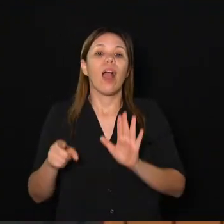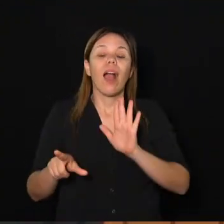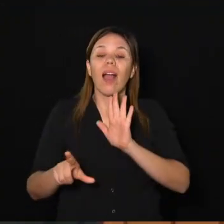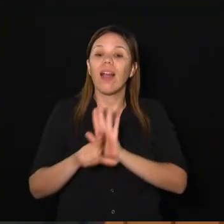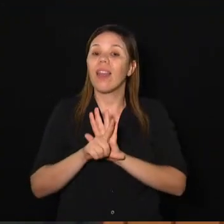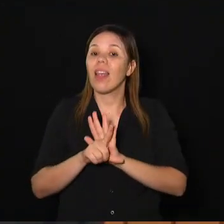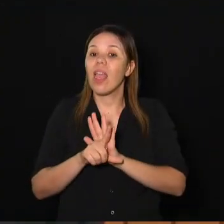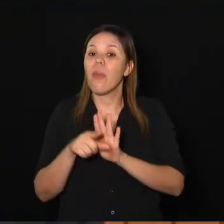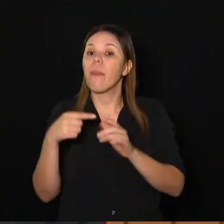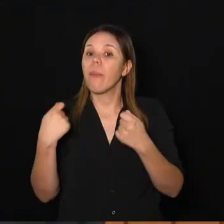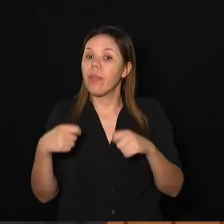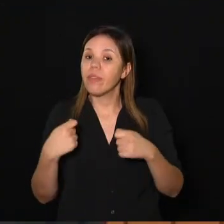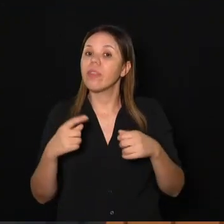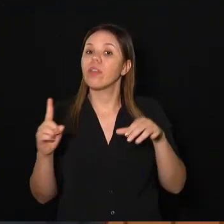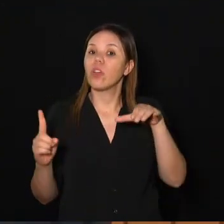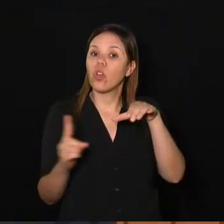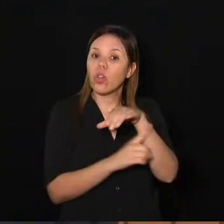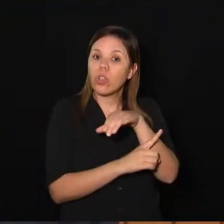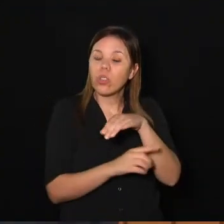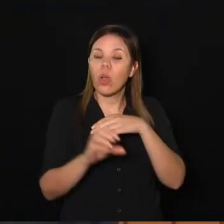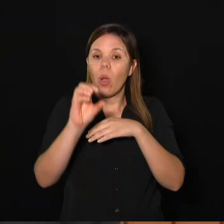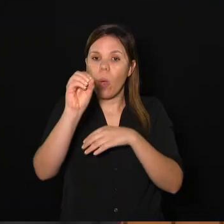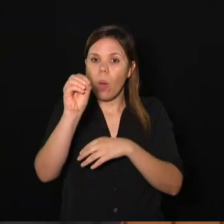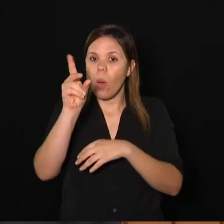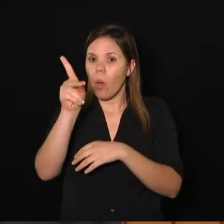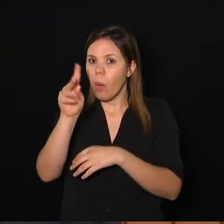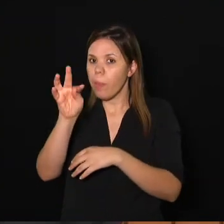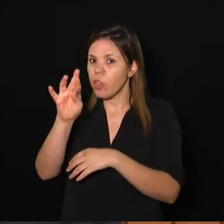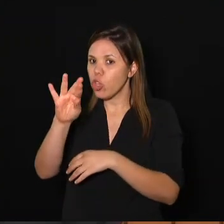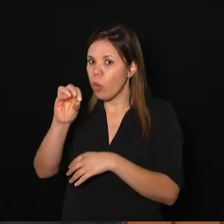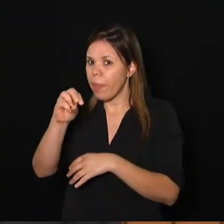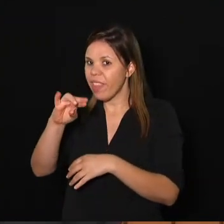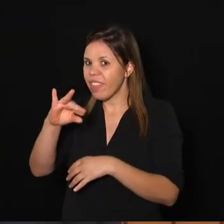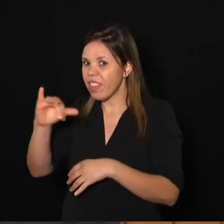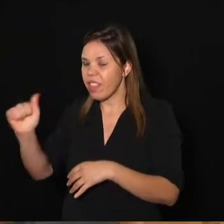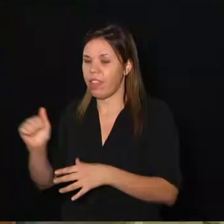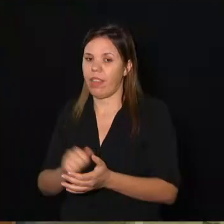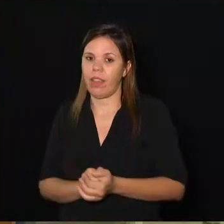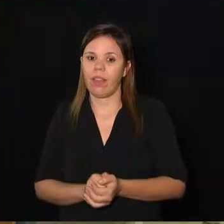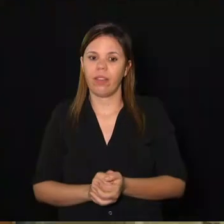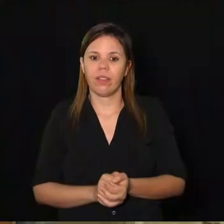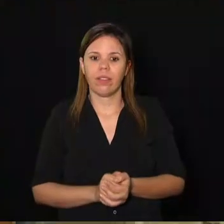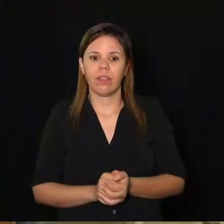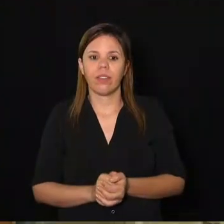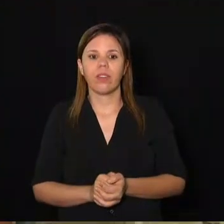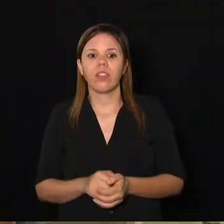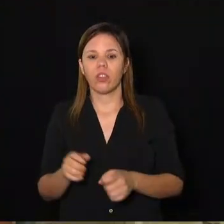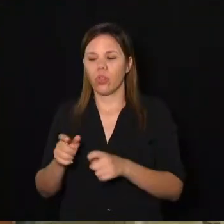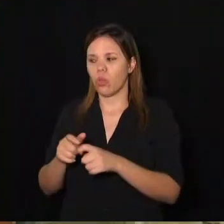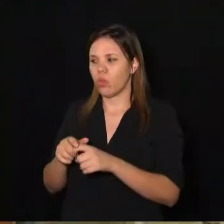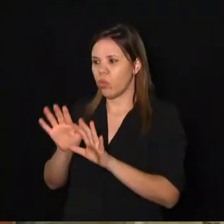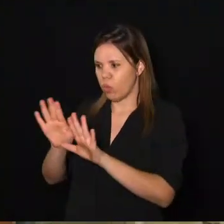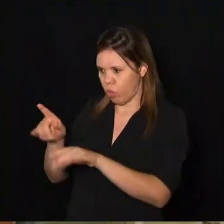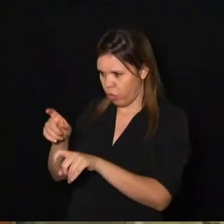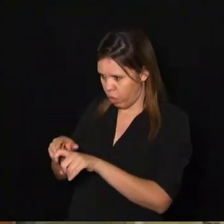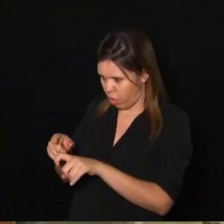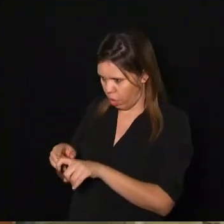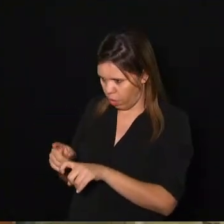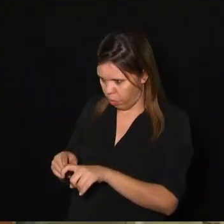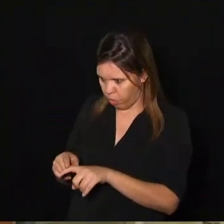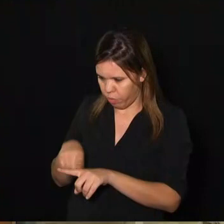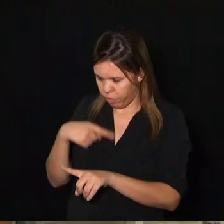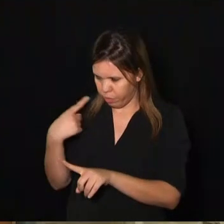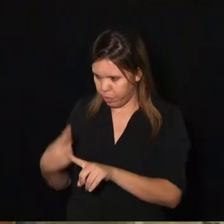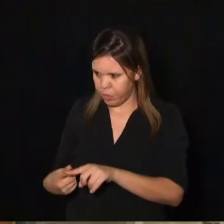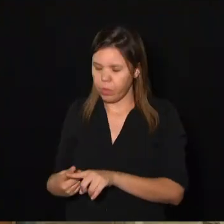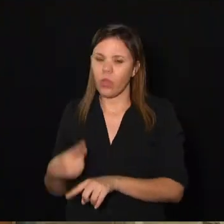consultório de optometria doutor o seu tempo já se esgotou mas eu concedo também no